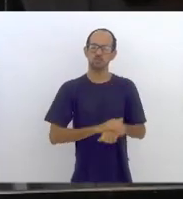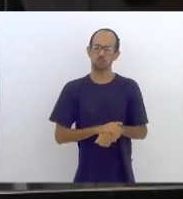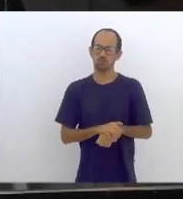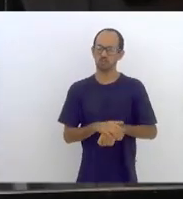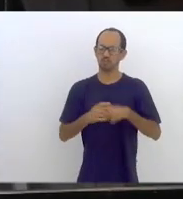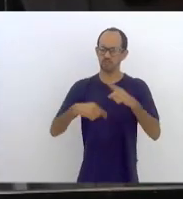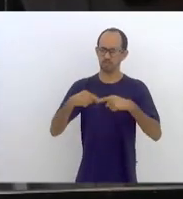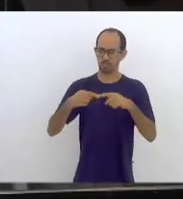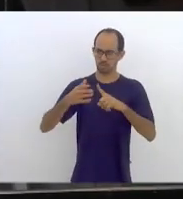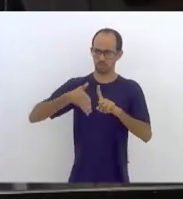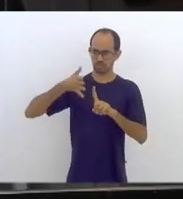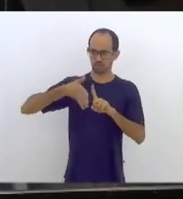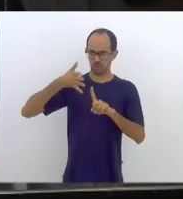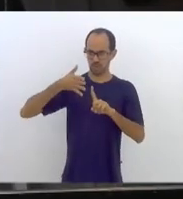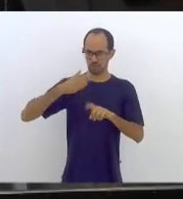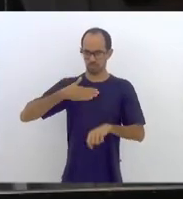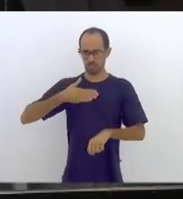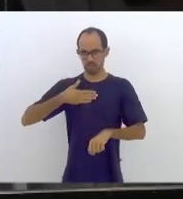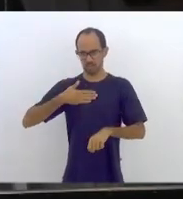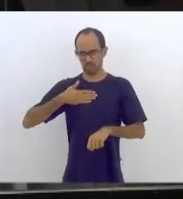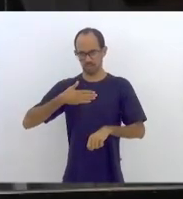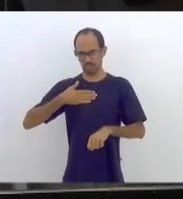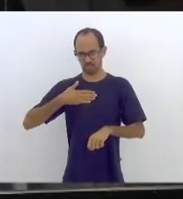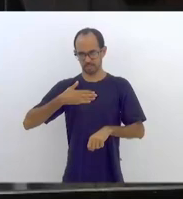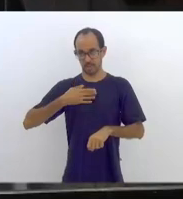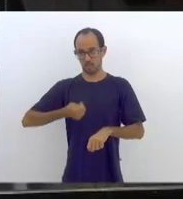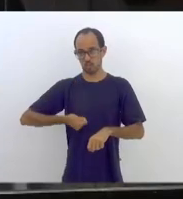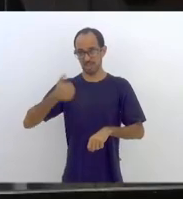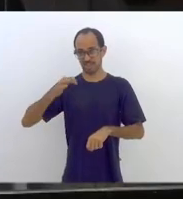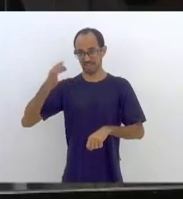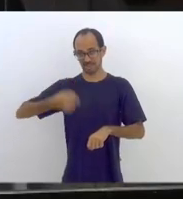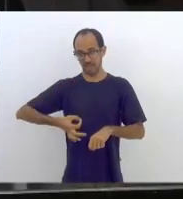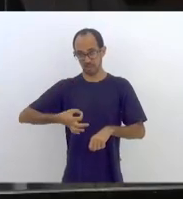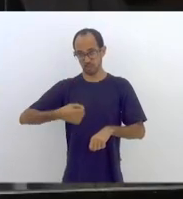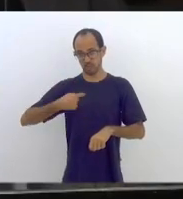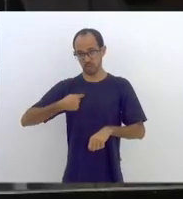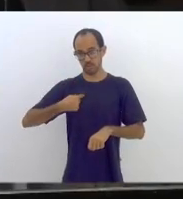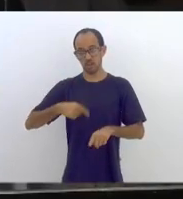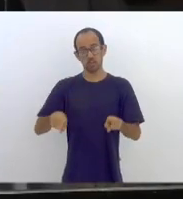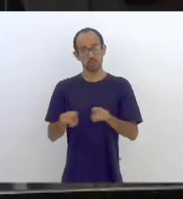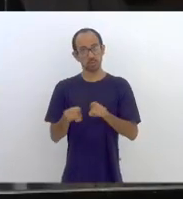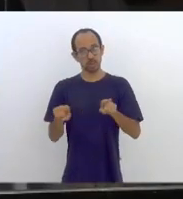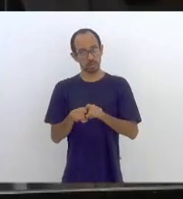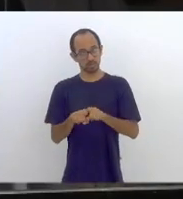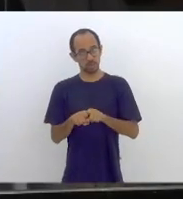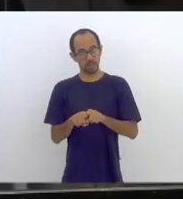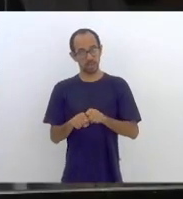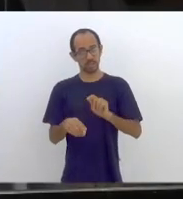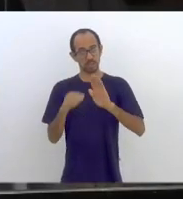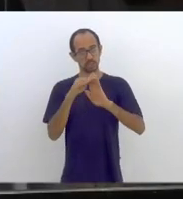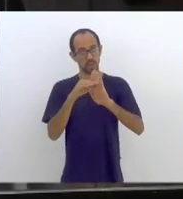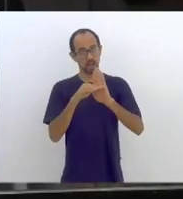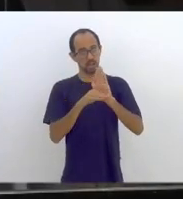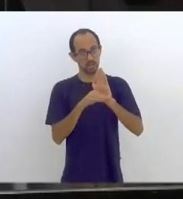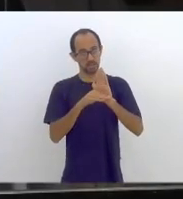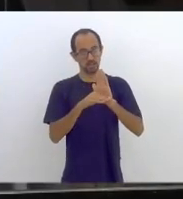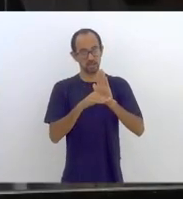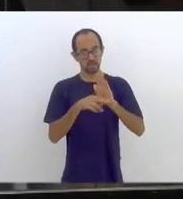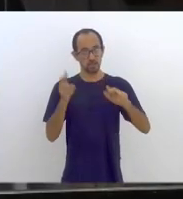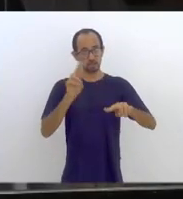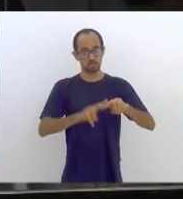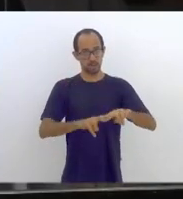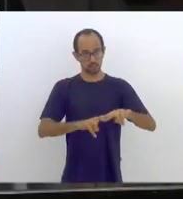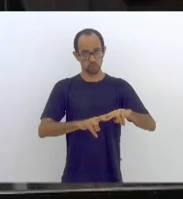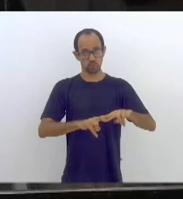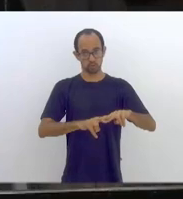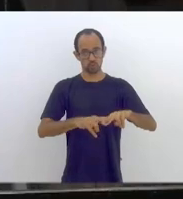dessa fala é bem provável presidente que eu me junte a lista de preços políticos do nosso país mas eu tenho